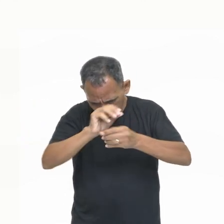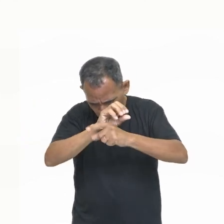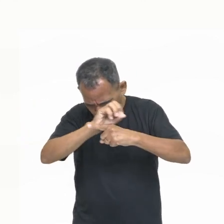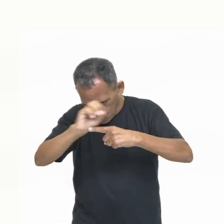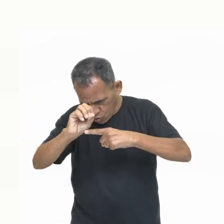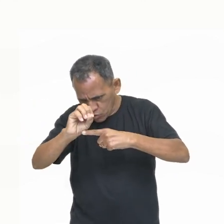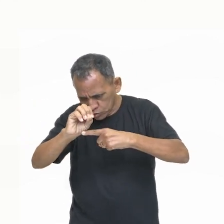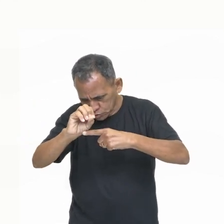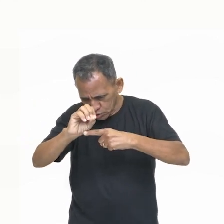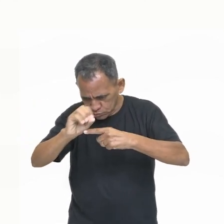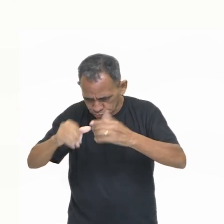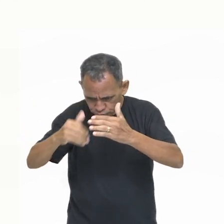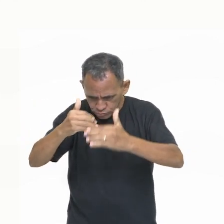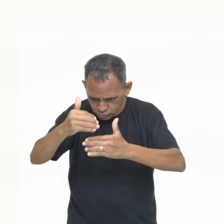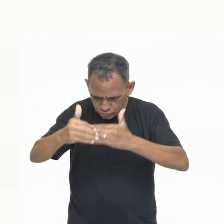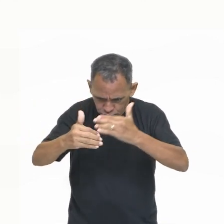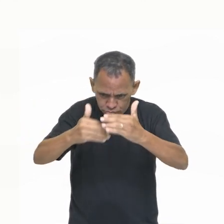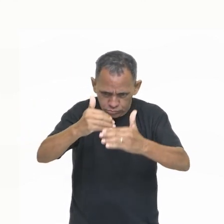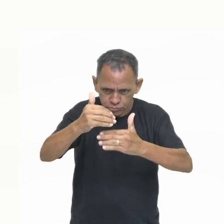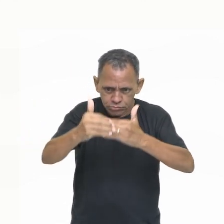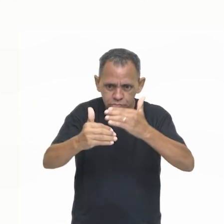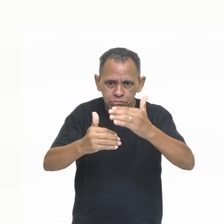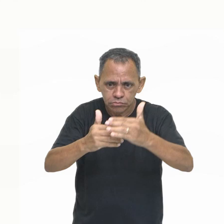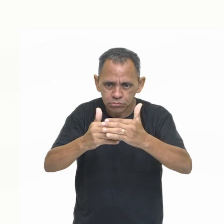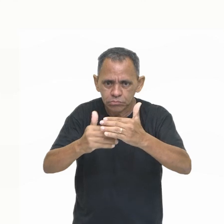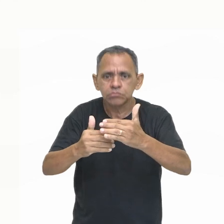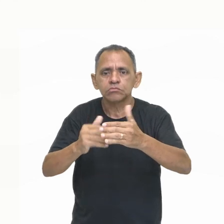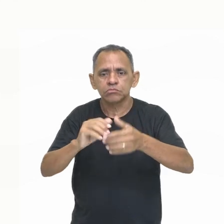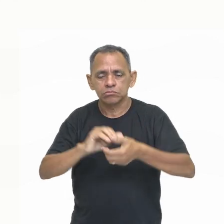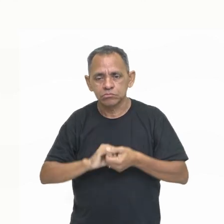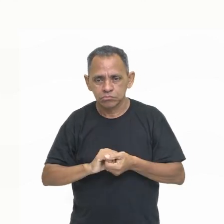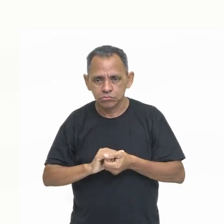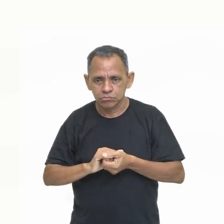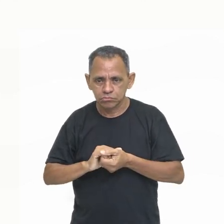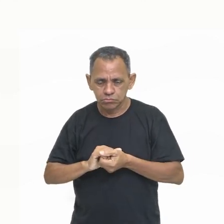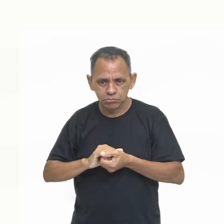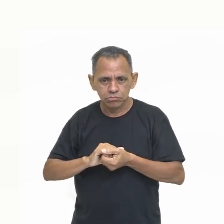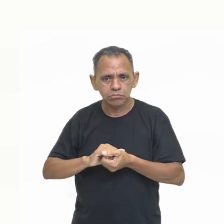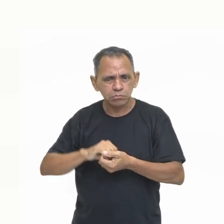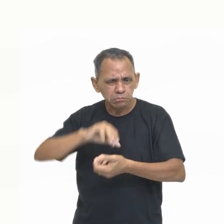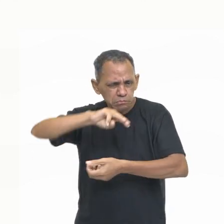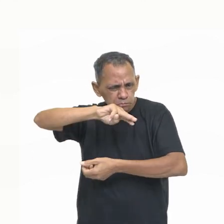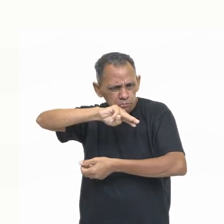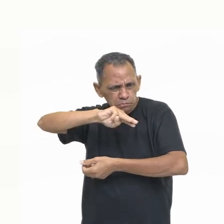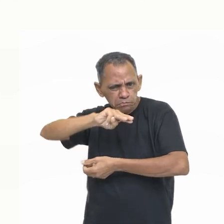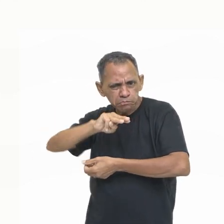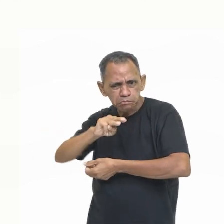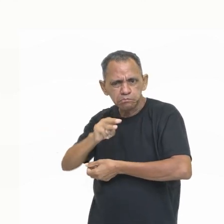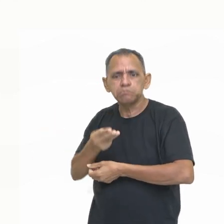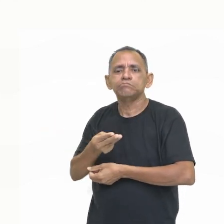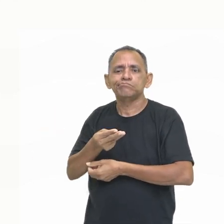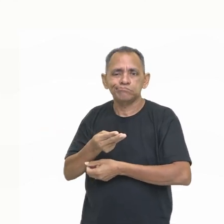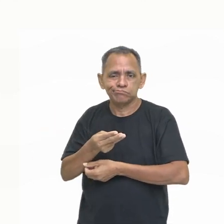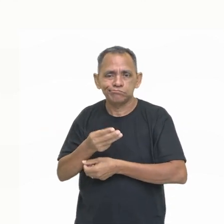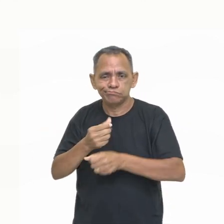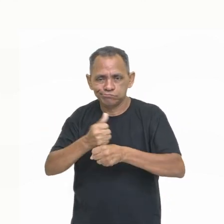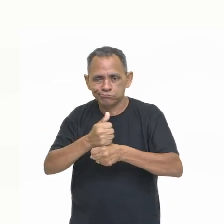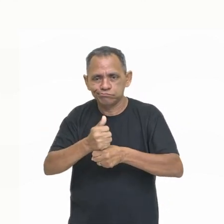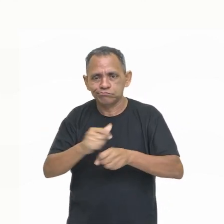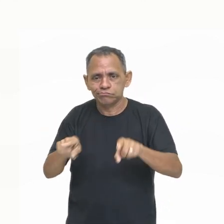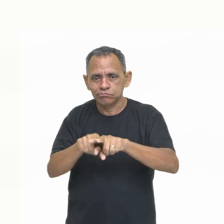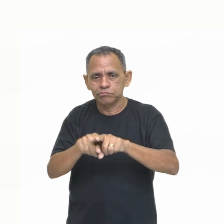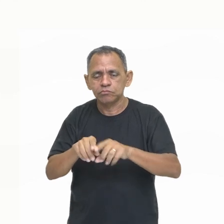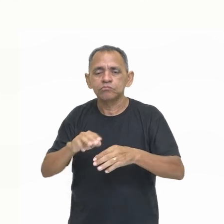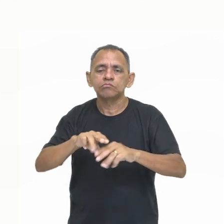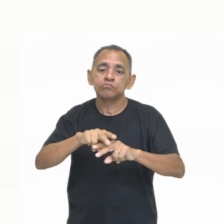foi evoluindo ao longo dos milhares de anos, e é por isso que a gente fala em evolução química. Então,